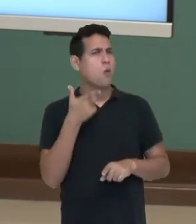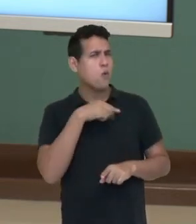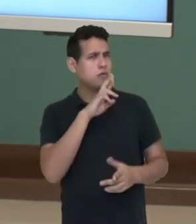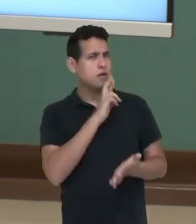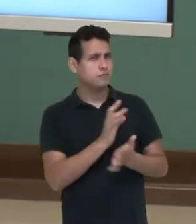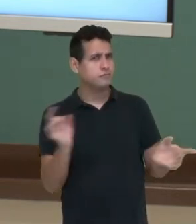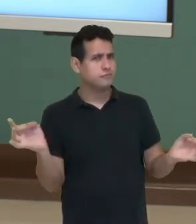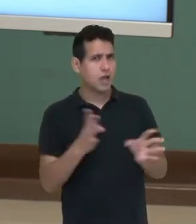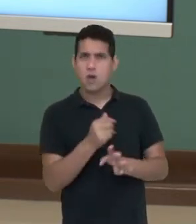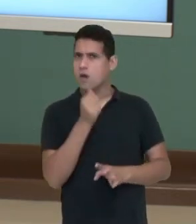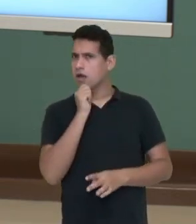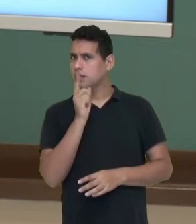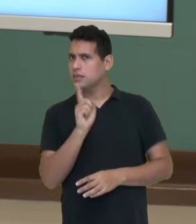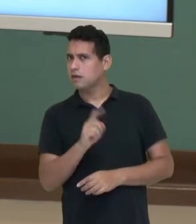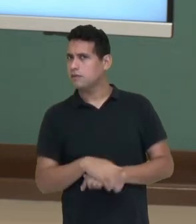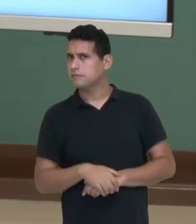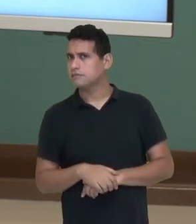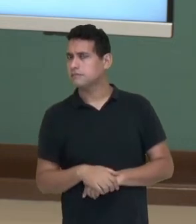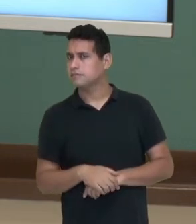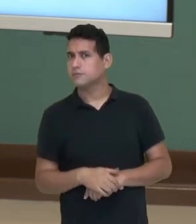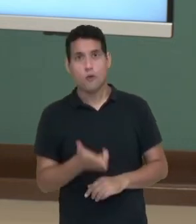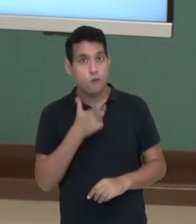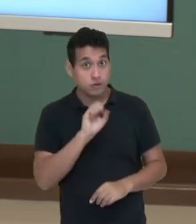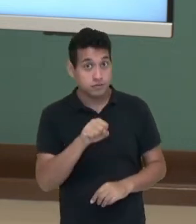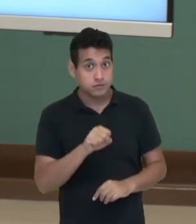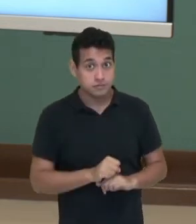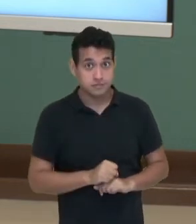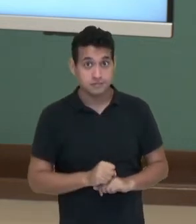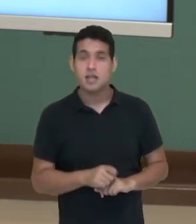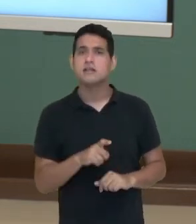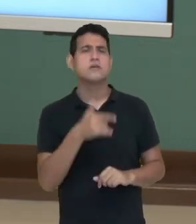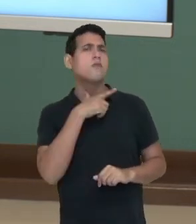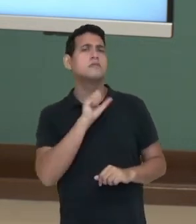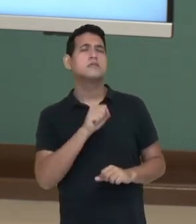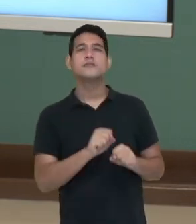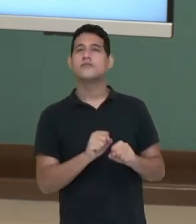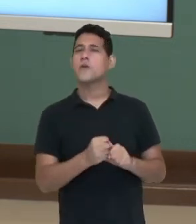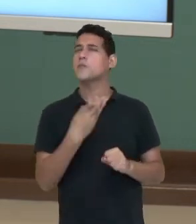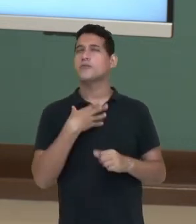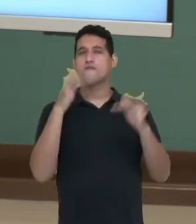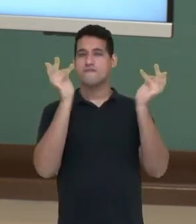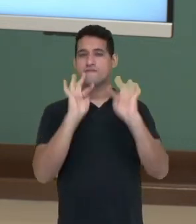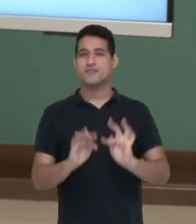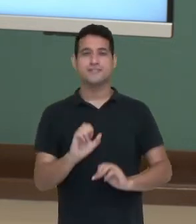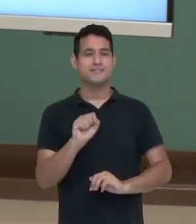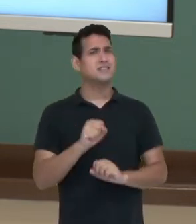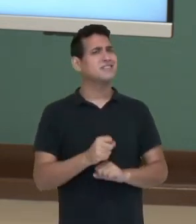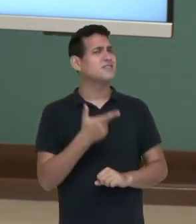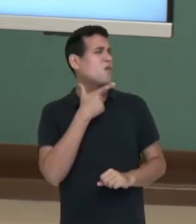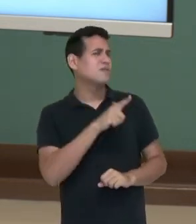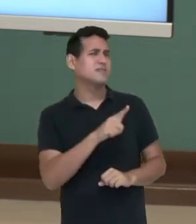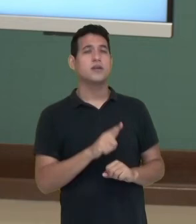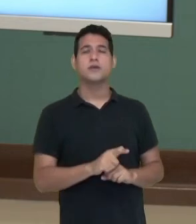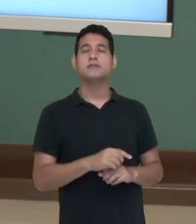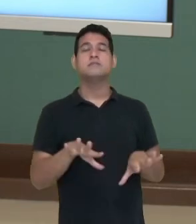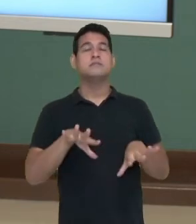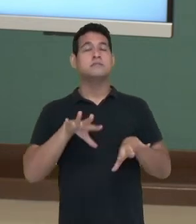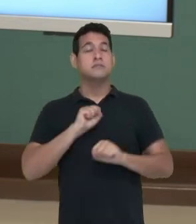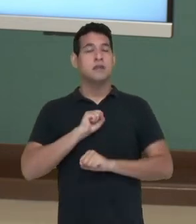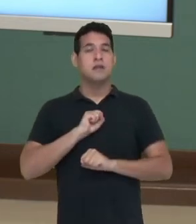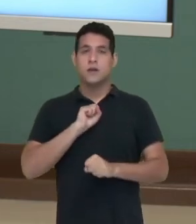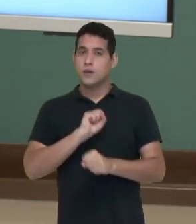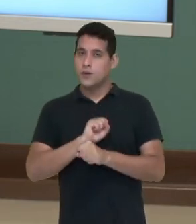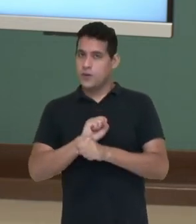chegar nela ou não? Conseguiu? Se você conseguiu, fico muito feliz. Se não conseguiu, respira fundo